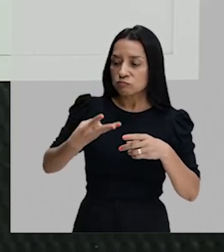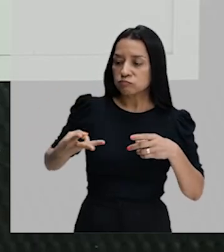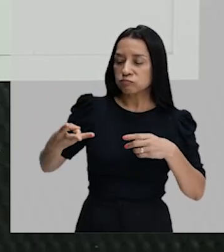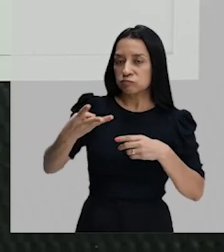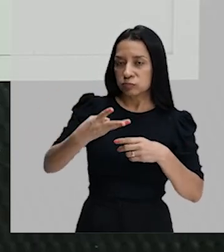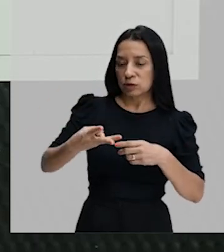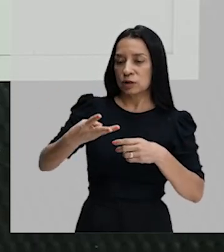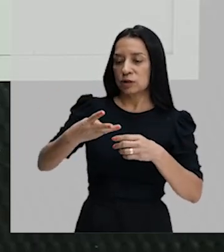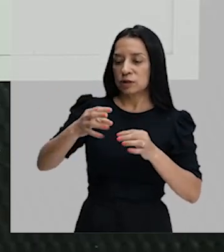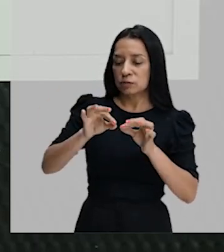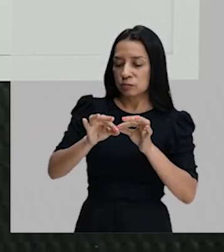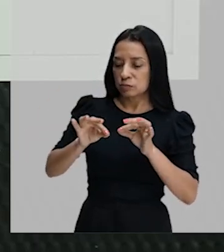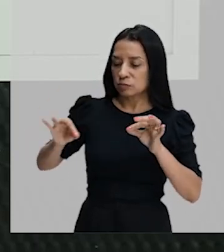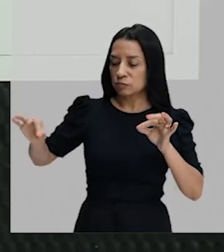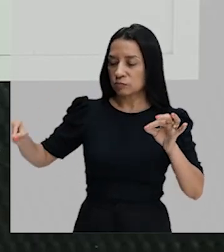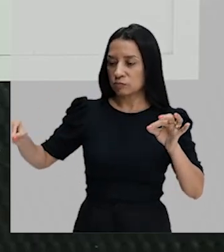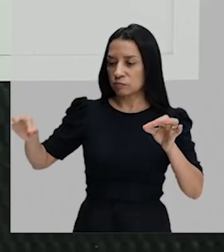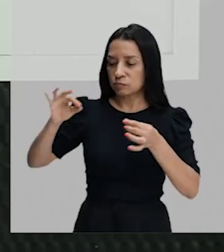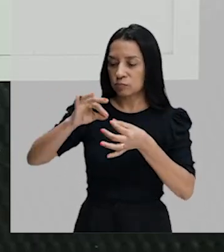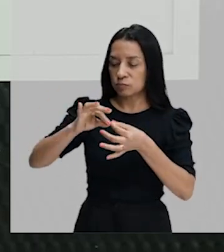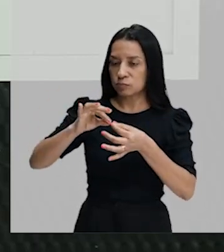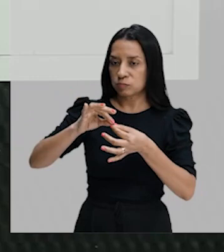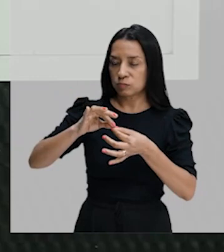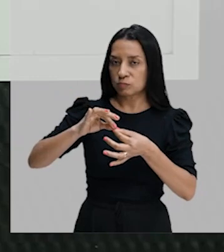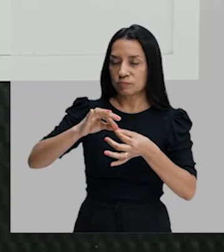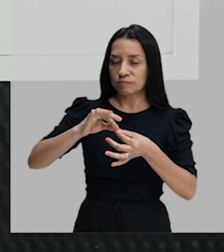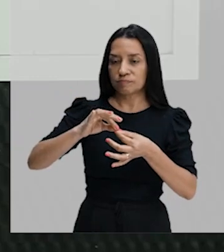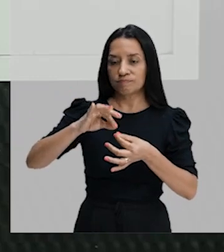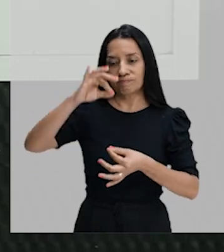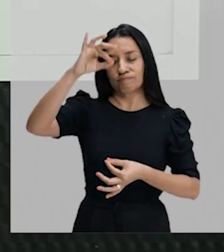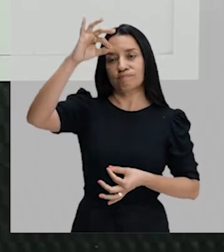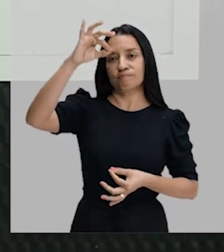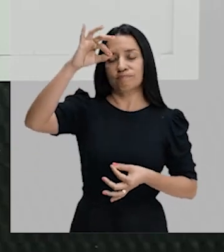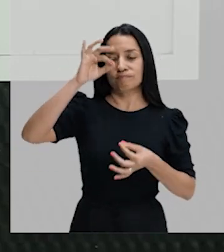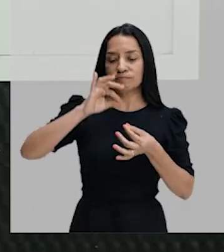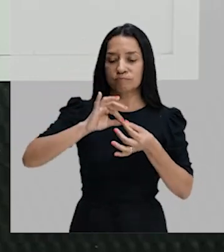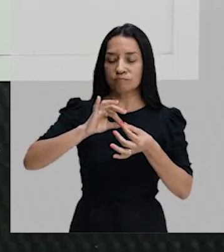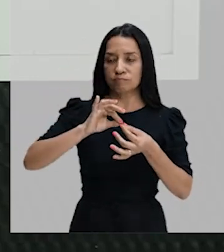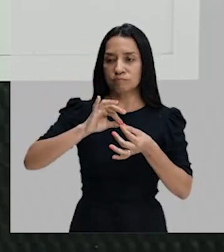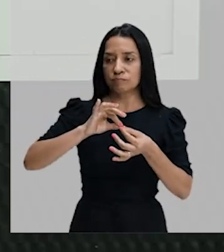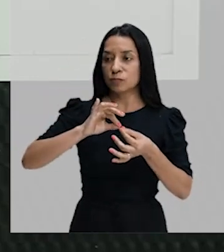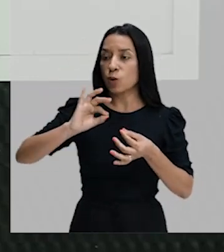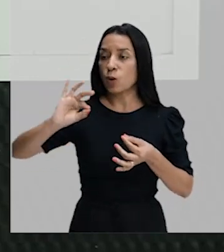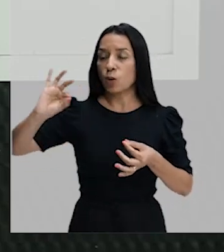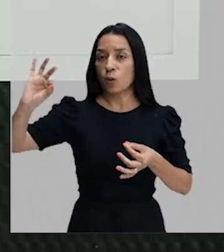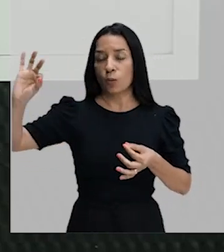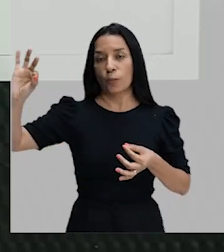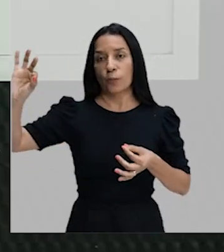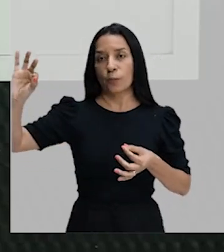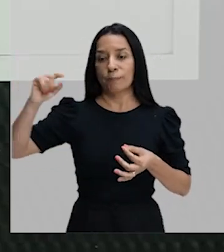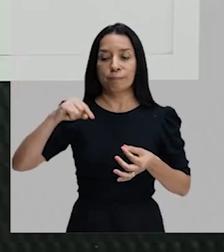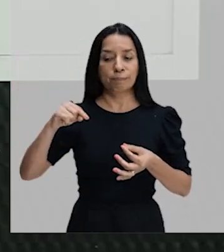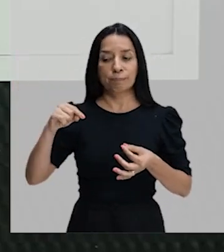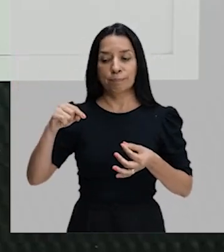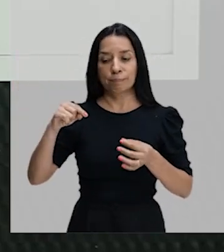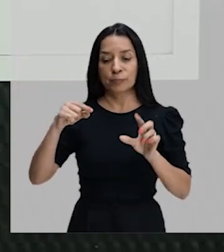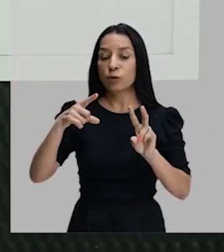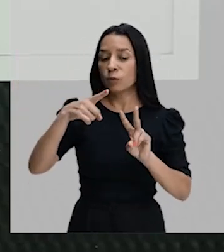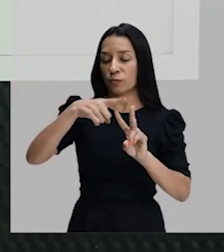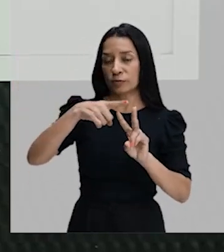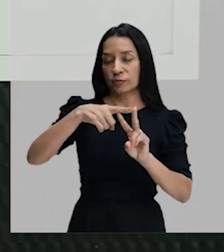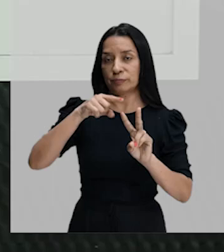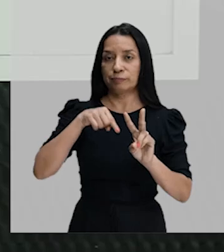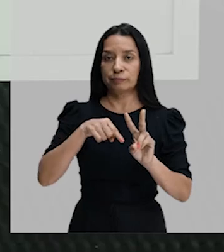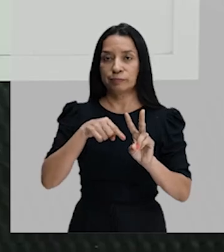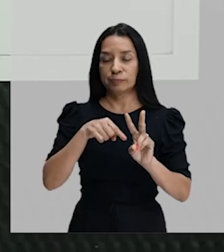direções. Ou ele vai estar na horizontal, ou ele vai estar na vertical, ou vai estar na diagonal.